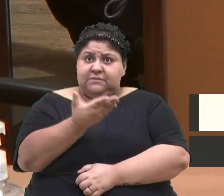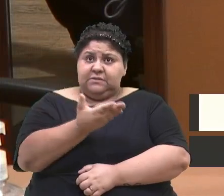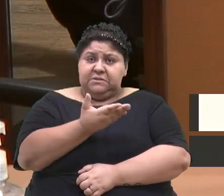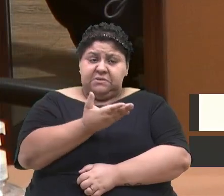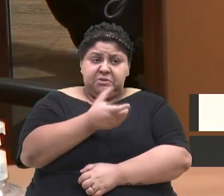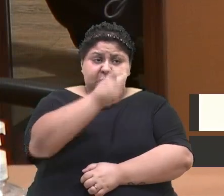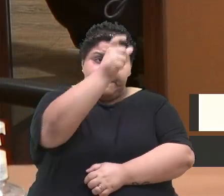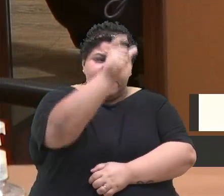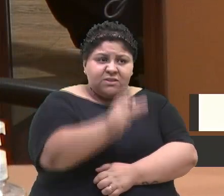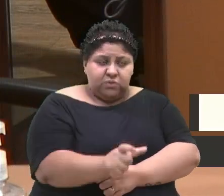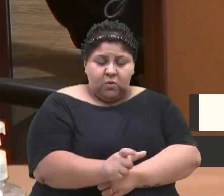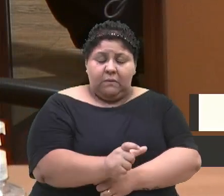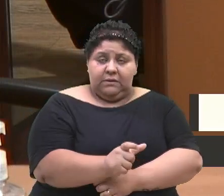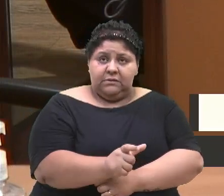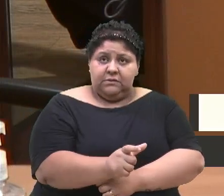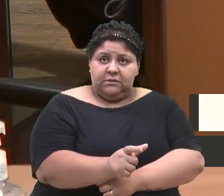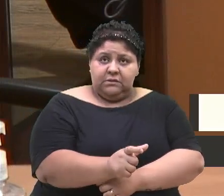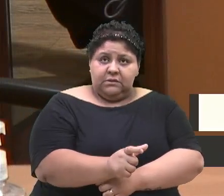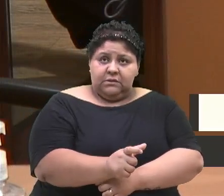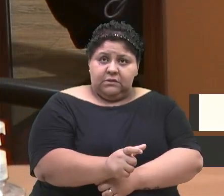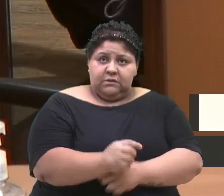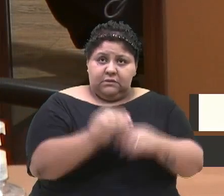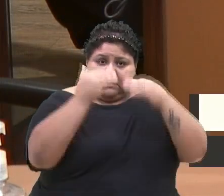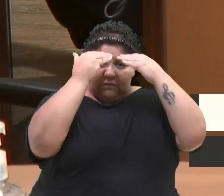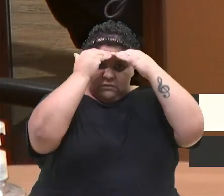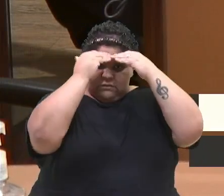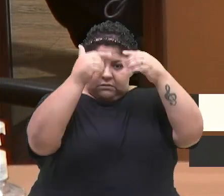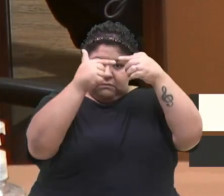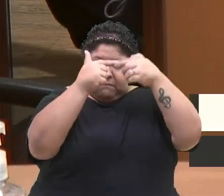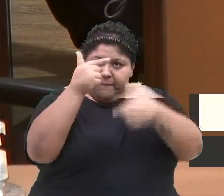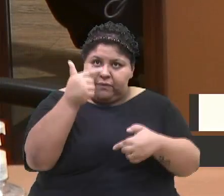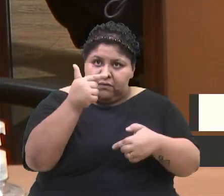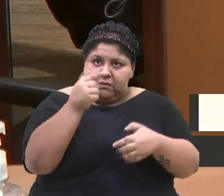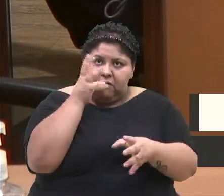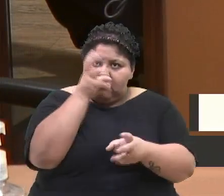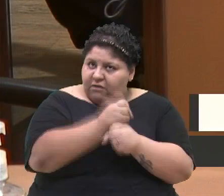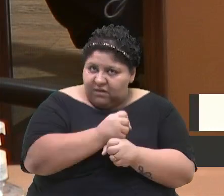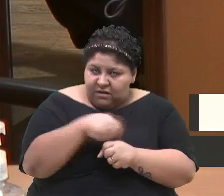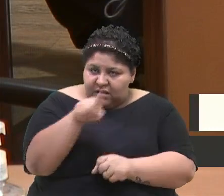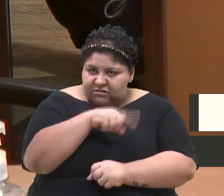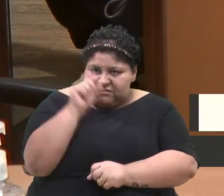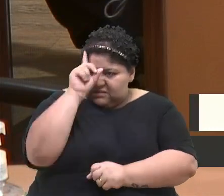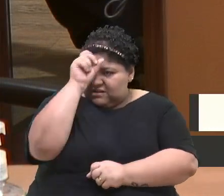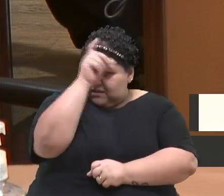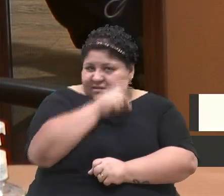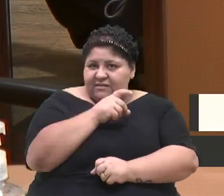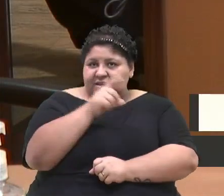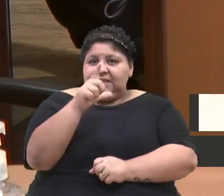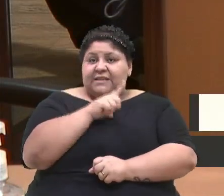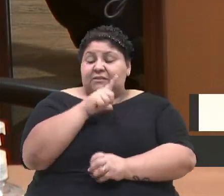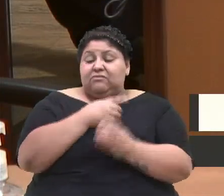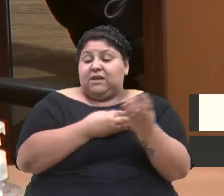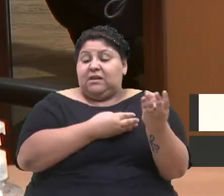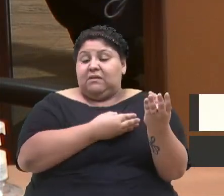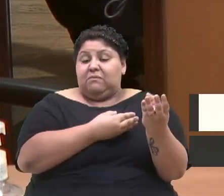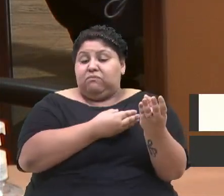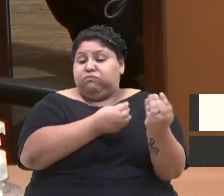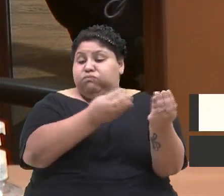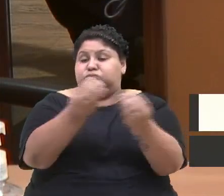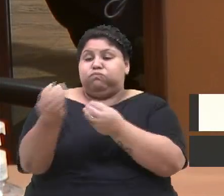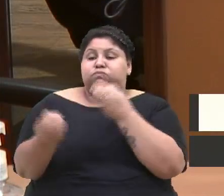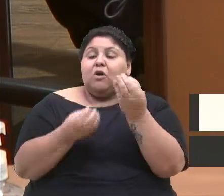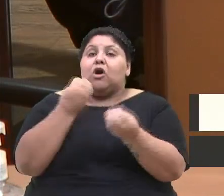humano que desrespeita dessa forma um animal. A gente sabe a dificuldade, porque eles não têm muitas vezes, né, como